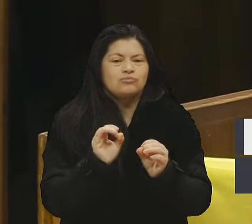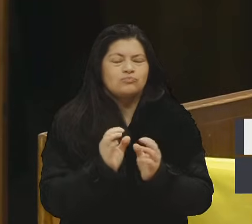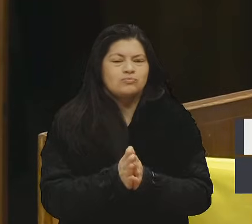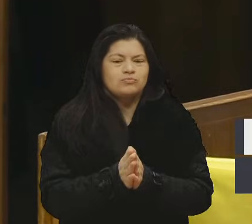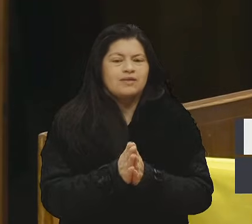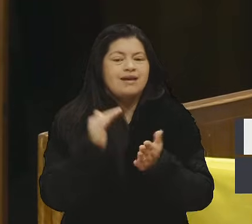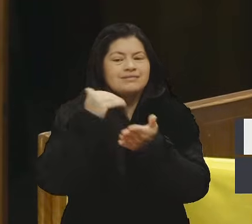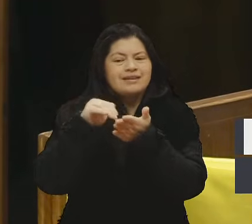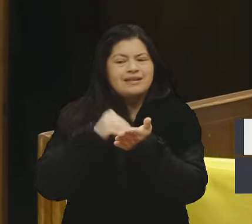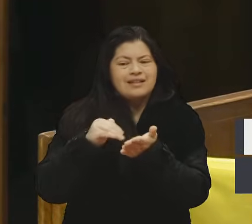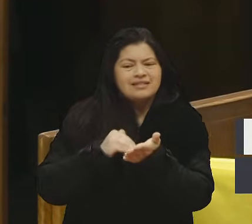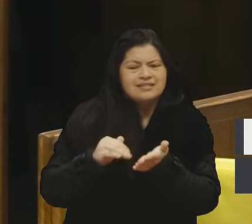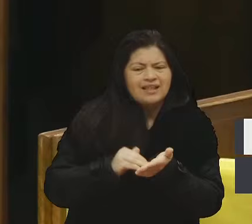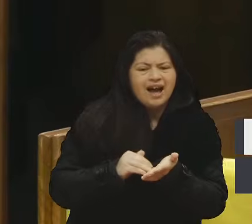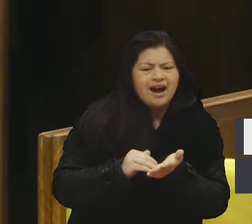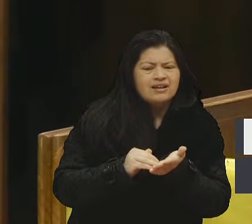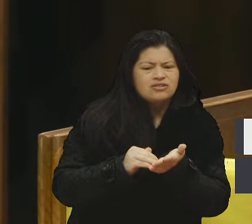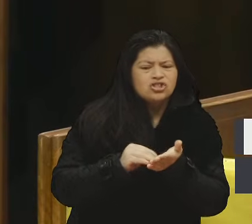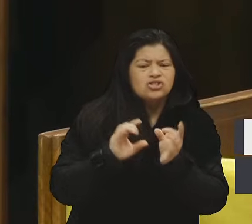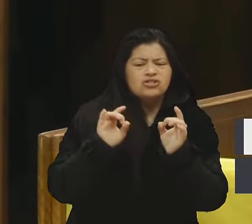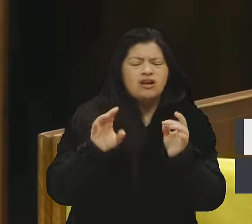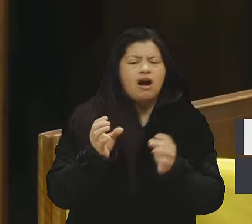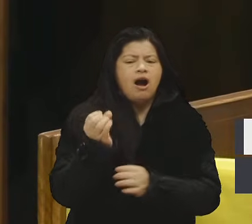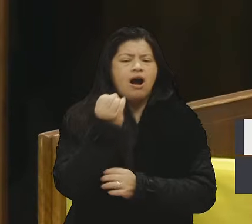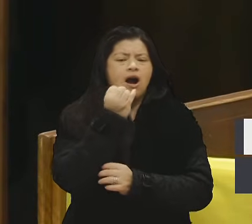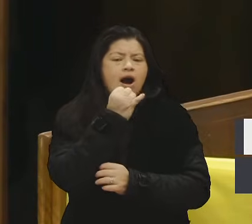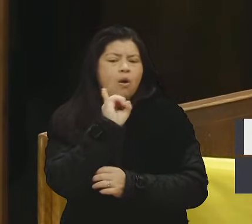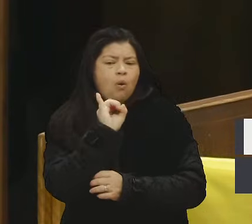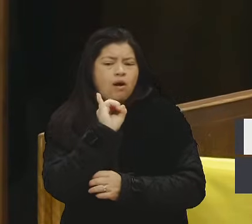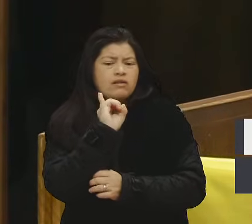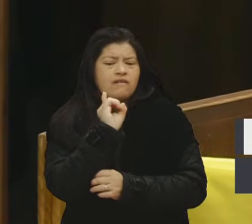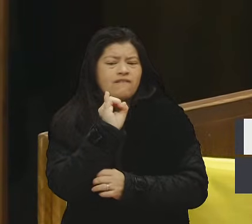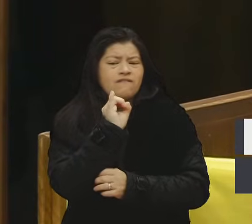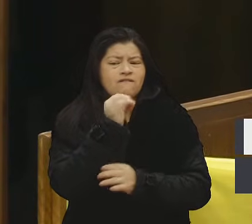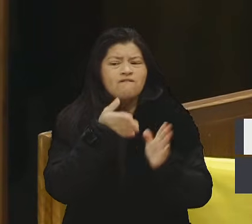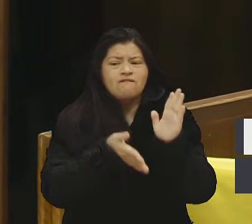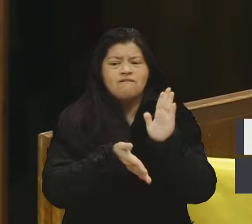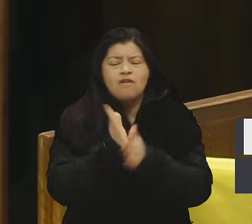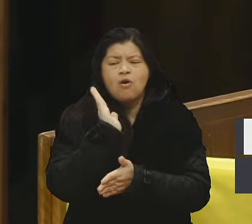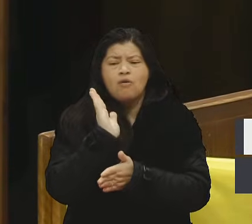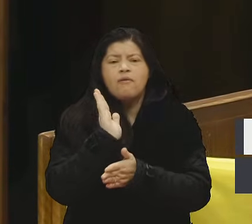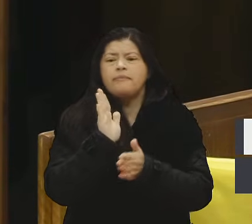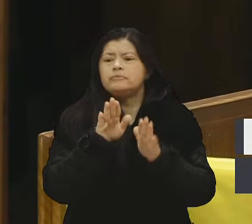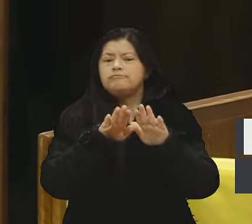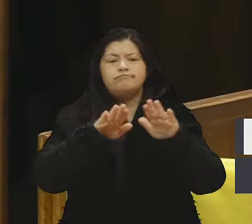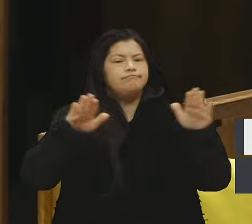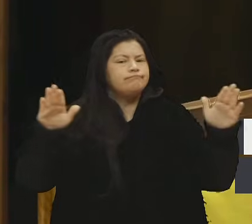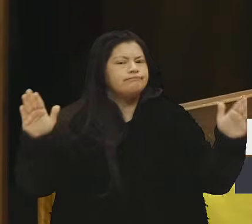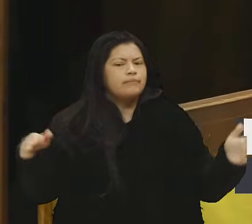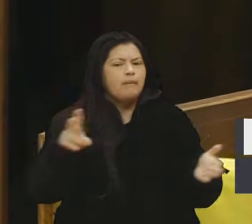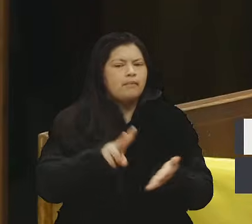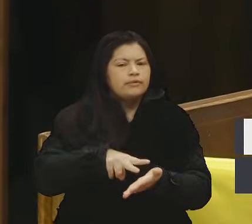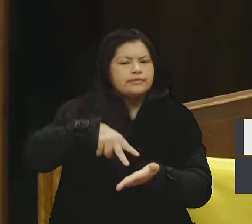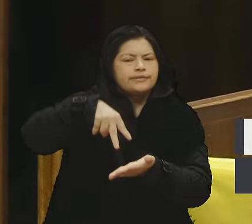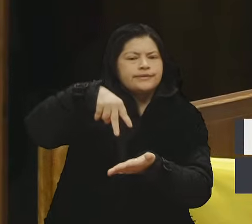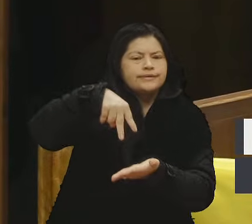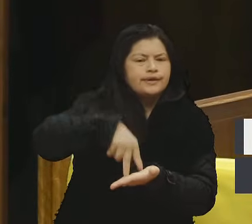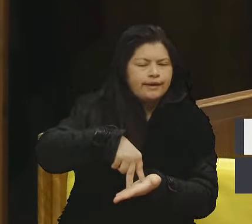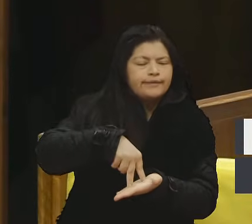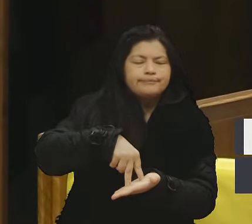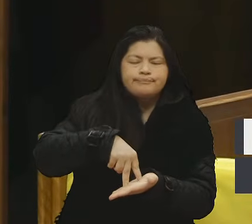um compromisso, ela só deu um alô e deixou esse pessoal de fora apresentar aquela fantasia para